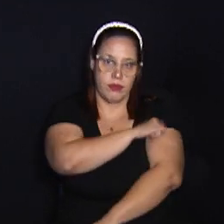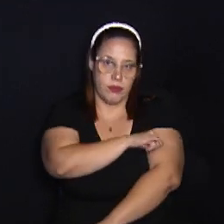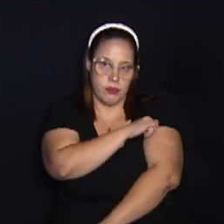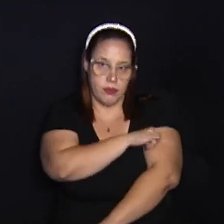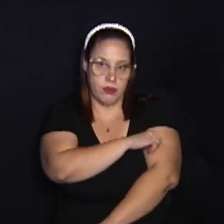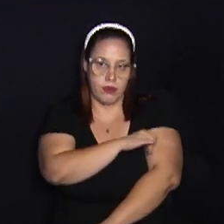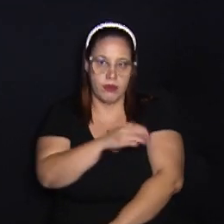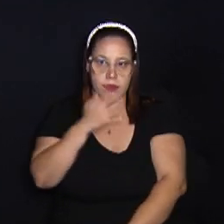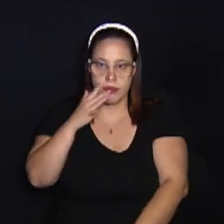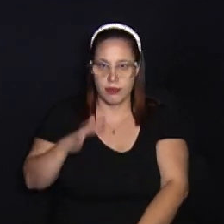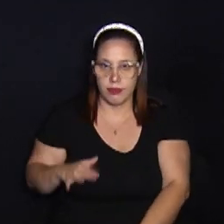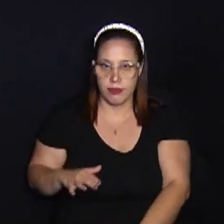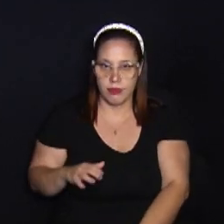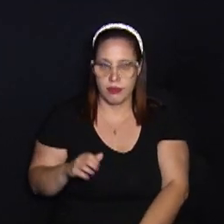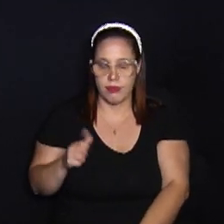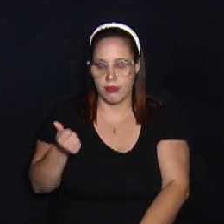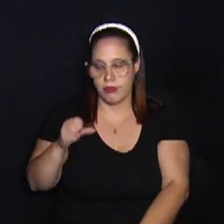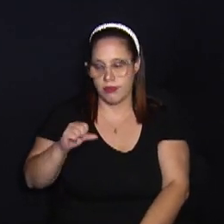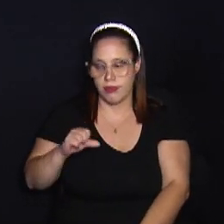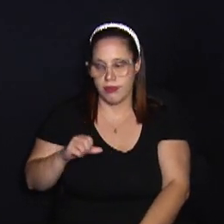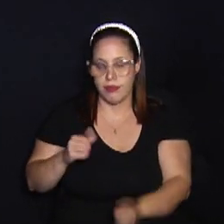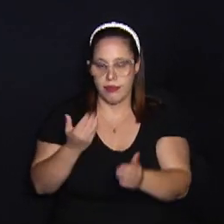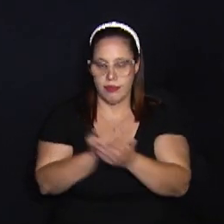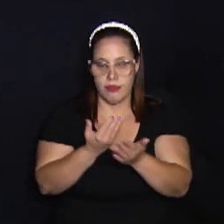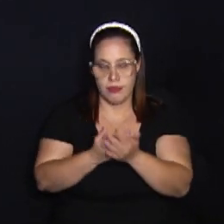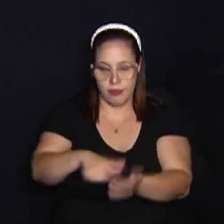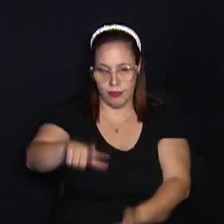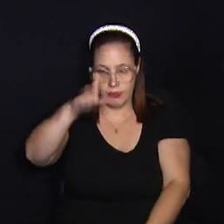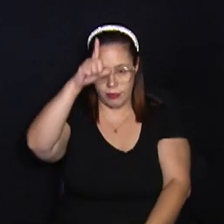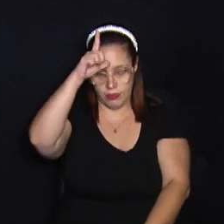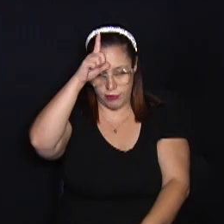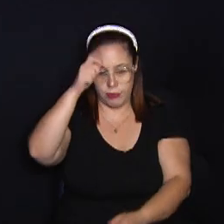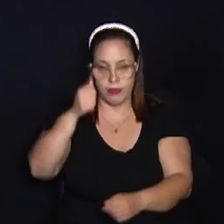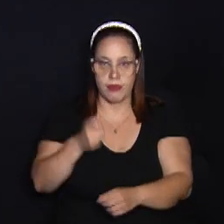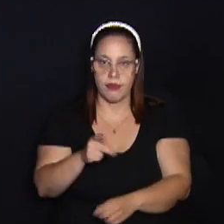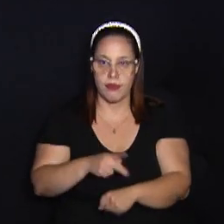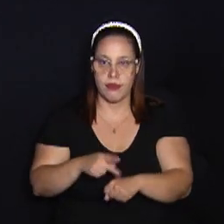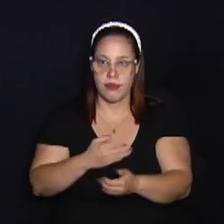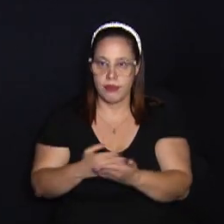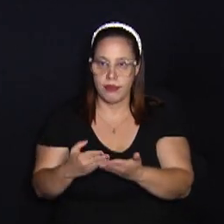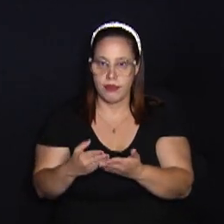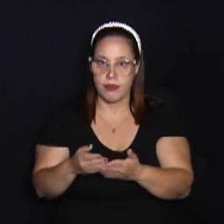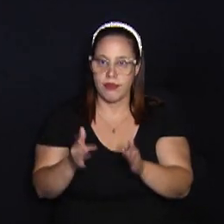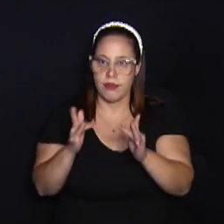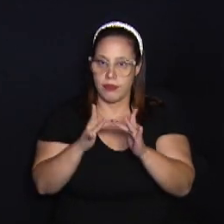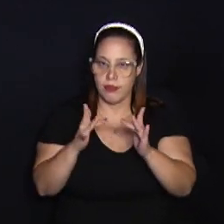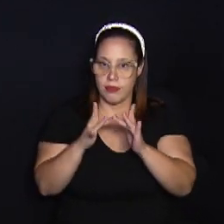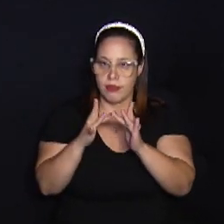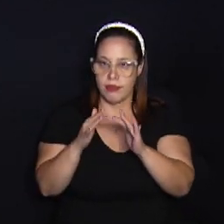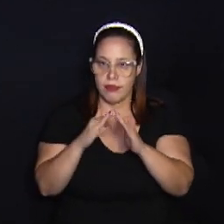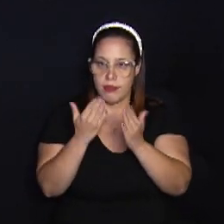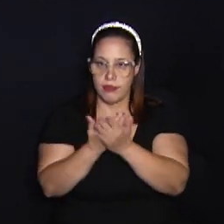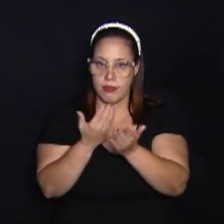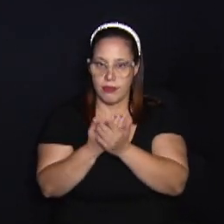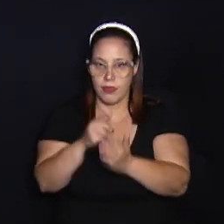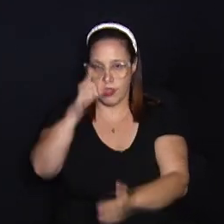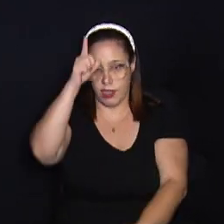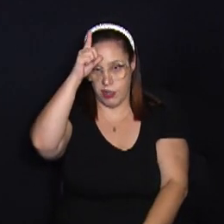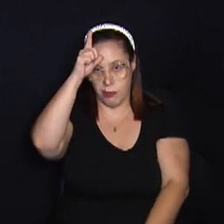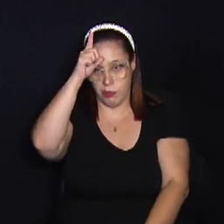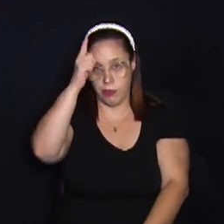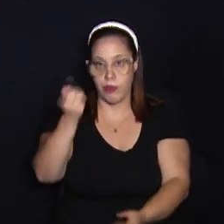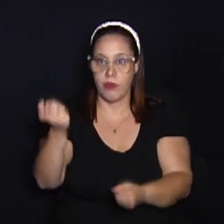de Janeiro ainda menino e aos 19 anos foi estudar na Alemanha, onde iniciou contato com a escola